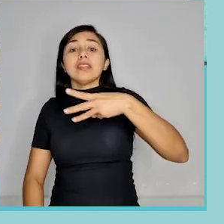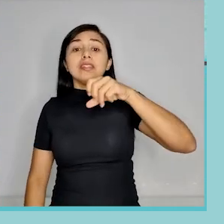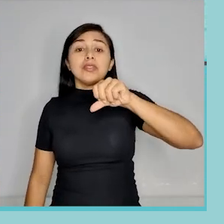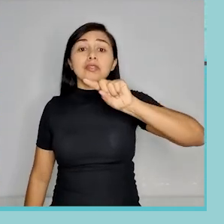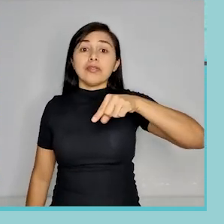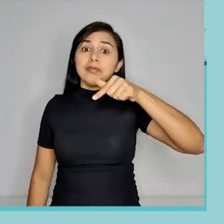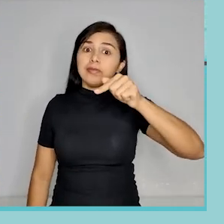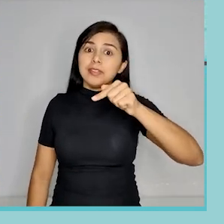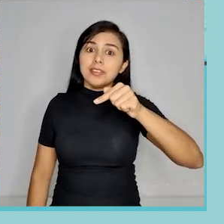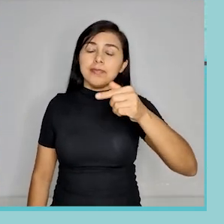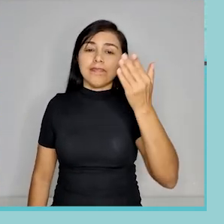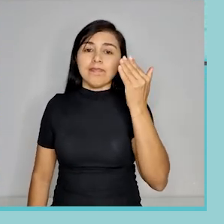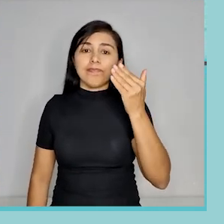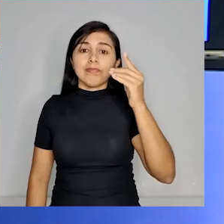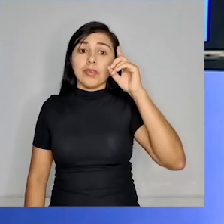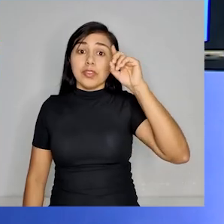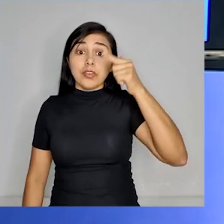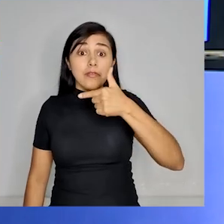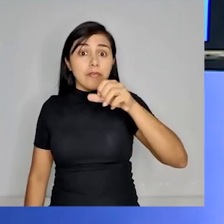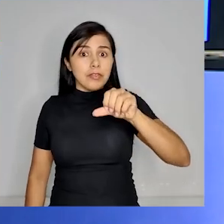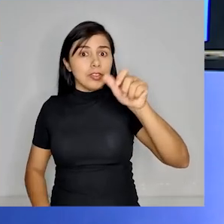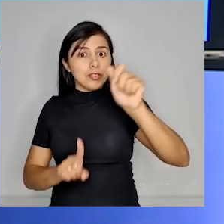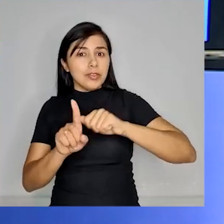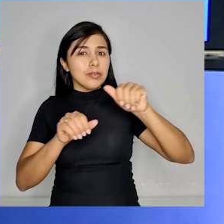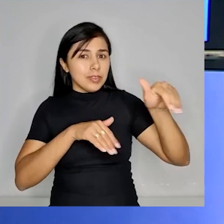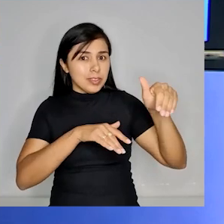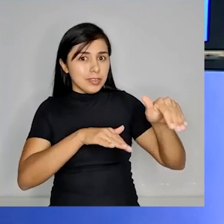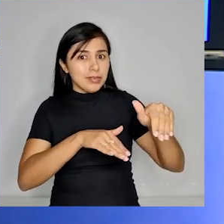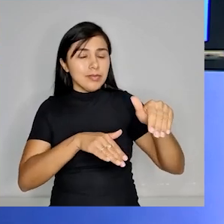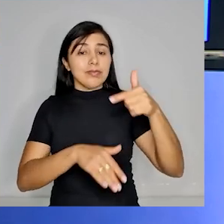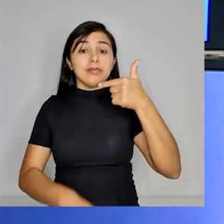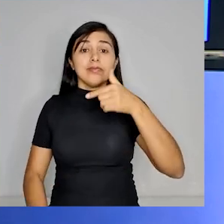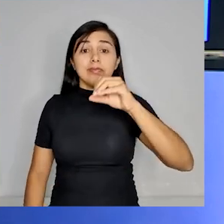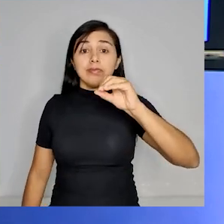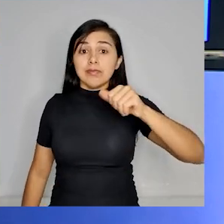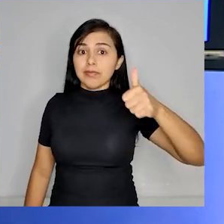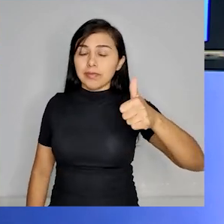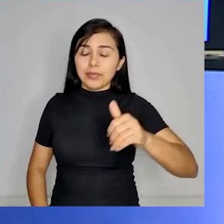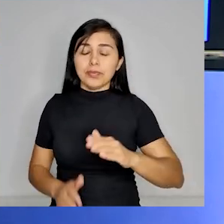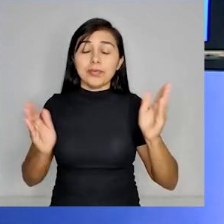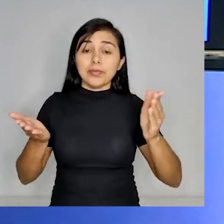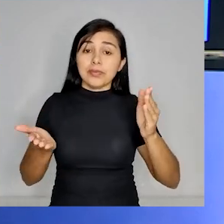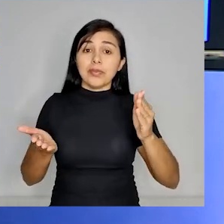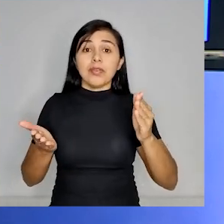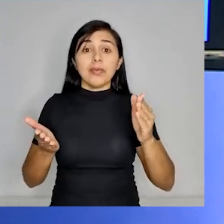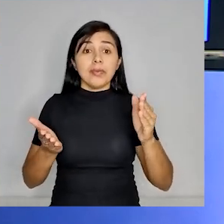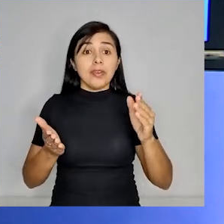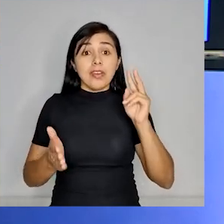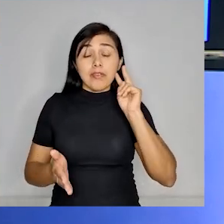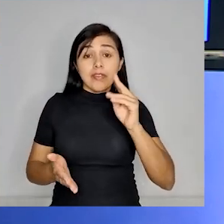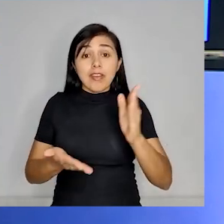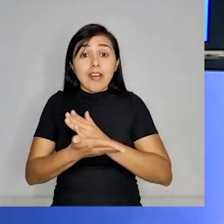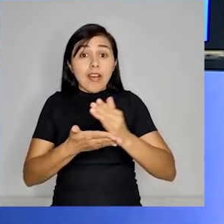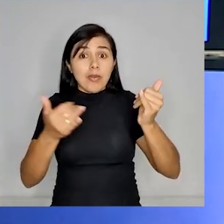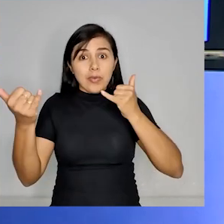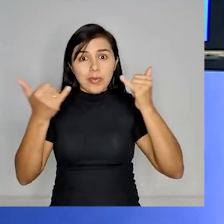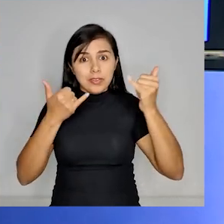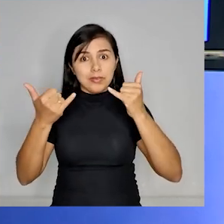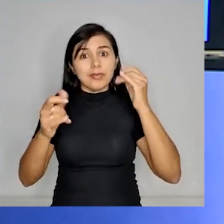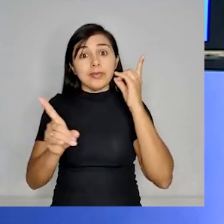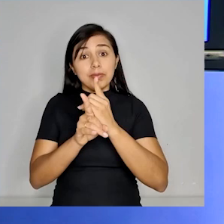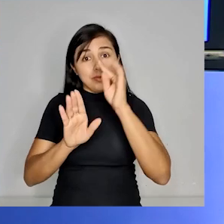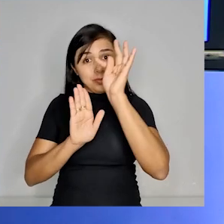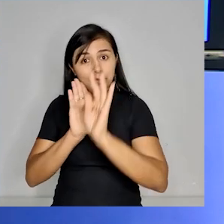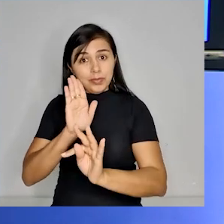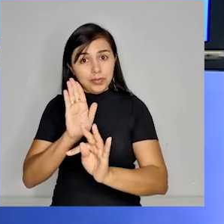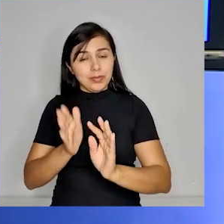setembro de 2001. Vamos aqui trabalhar algumas informações que a gente pegou nesse texto. Então, olha